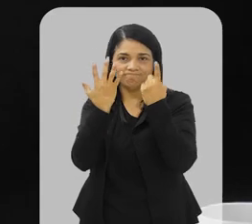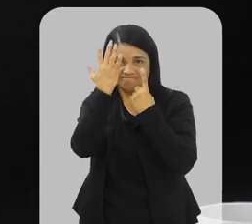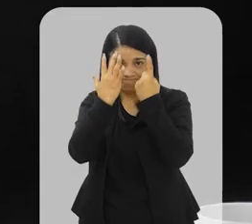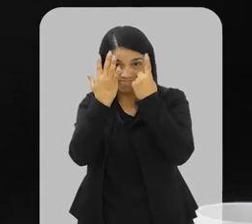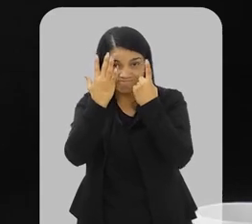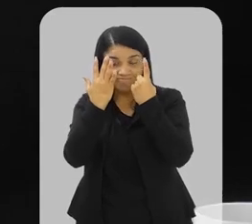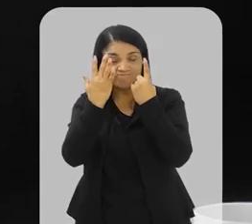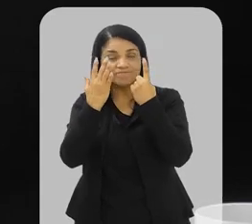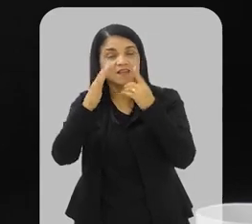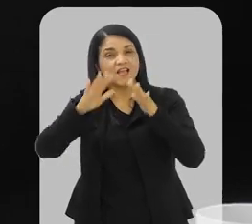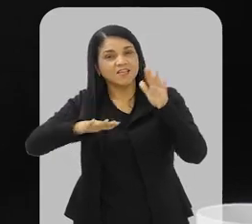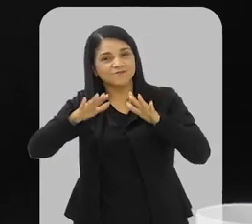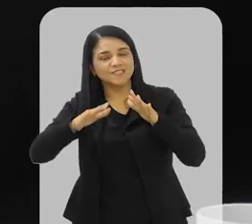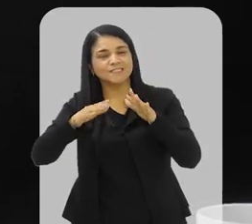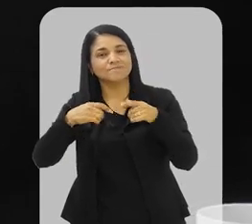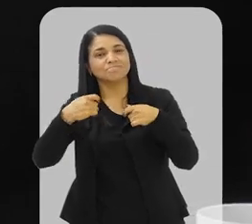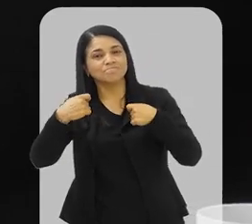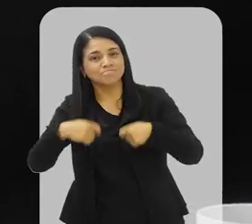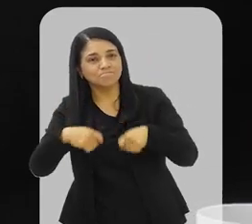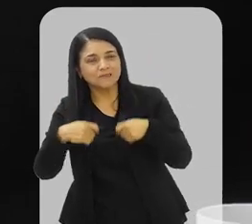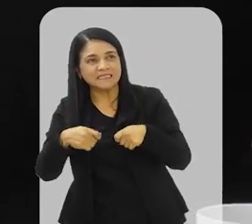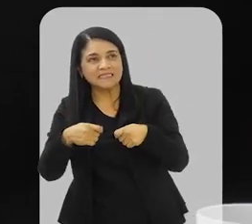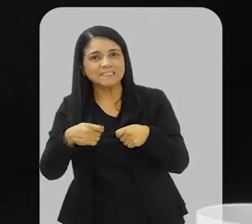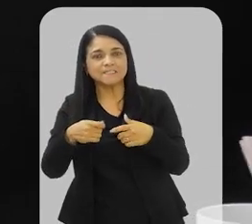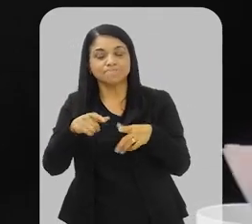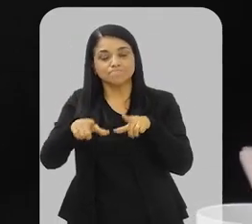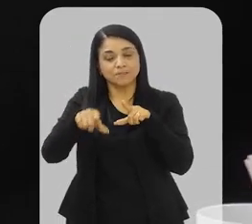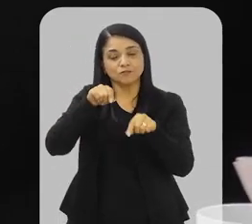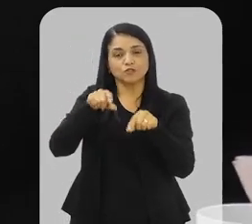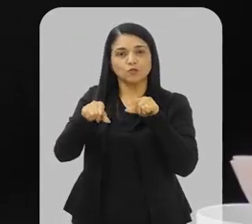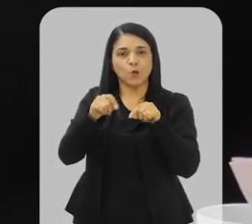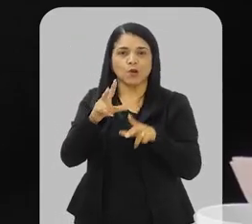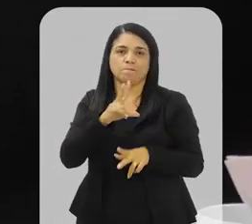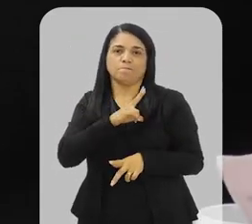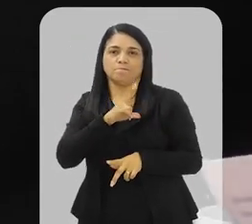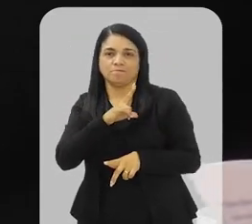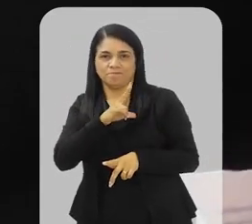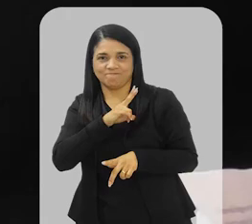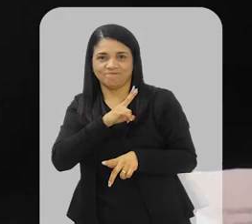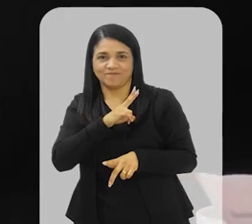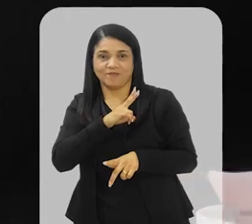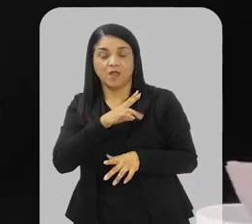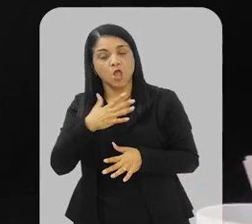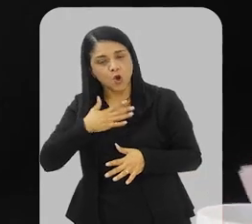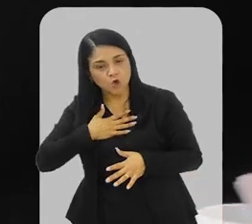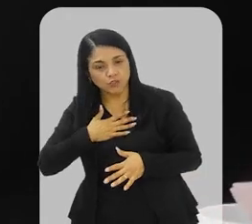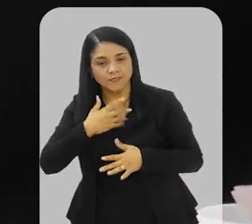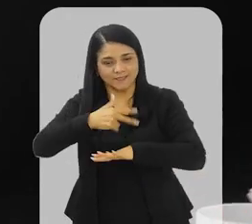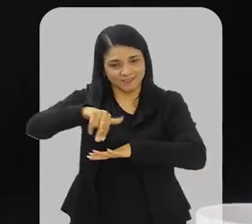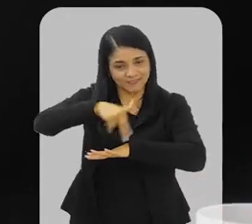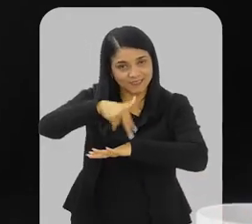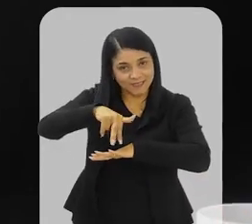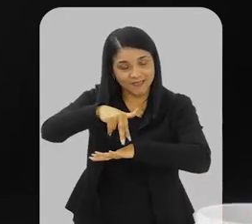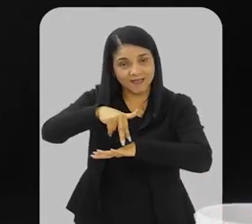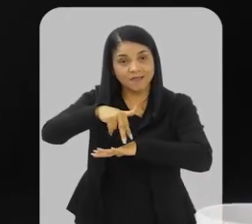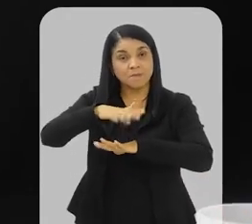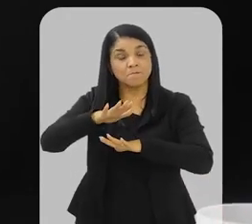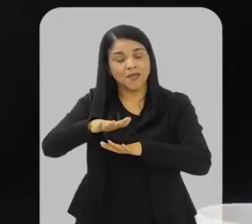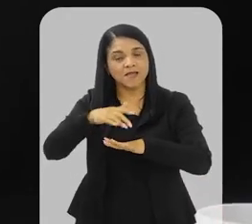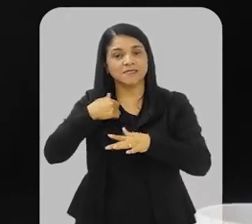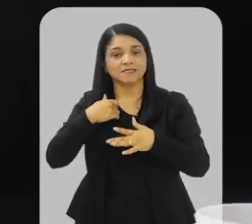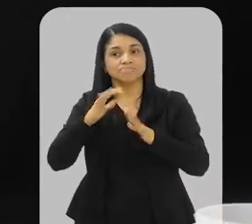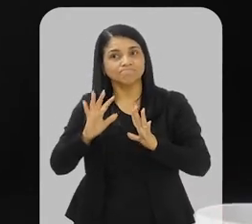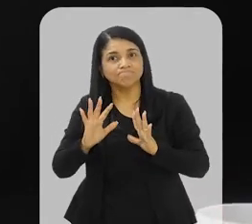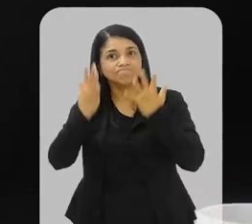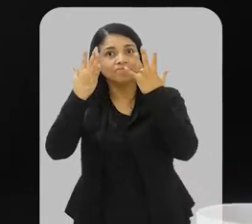parte de um grande espetáculo e às vezes em nome desse grande espetáculo a gente vai ter que abrir mão de algumas de algumas escolhas pessoais